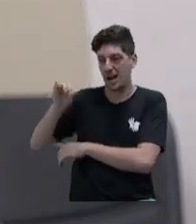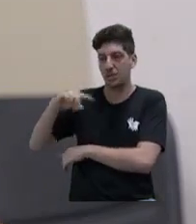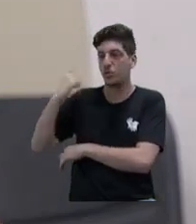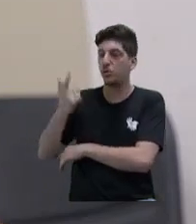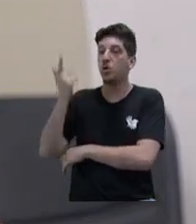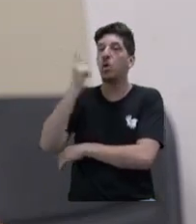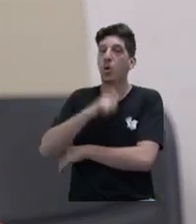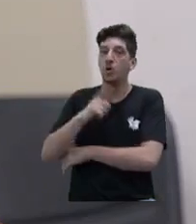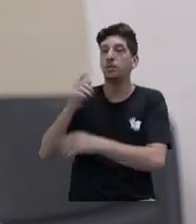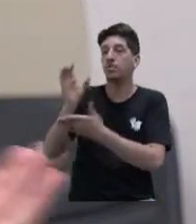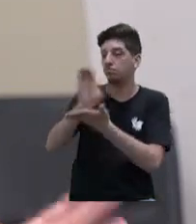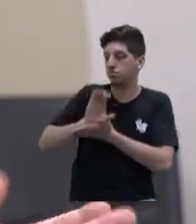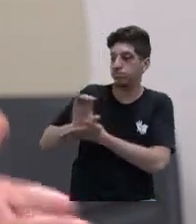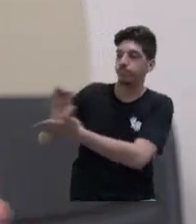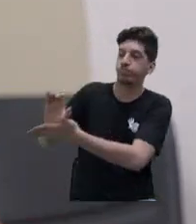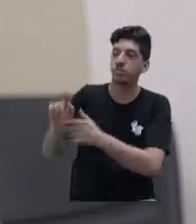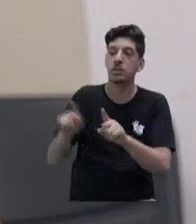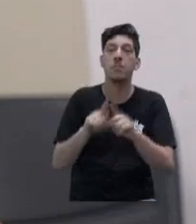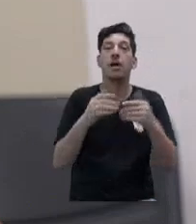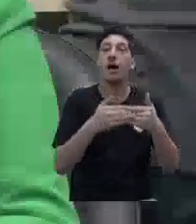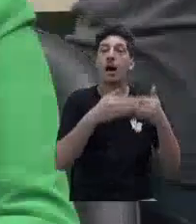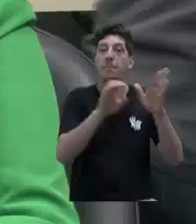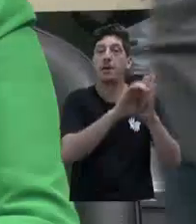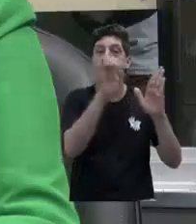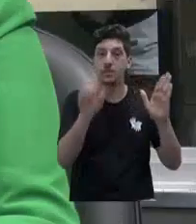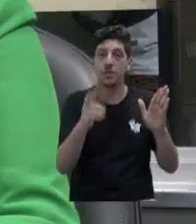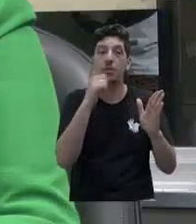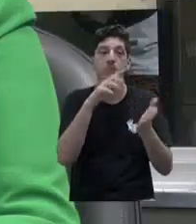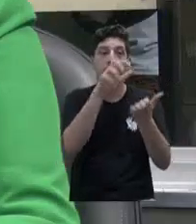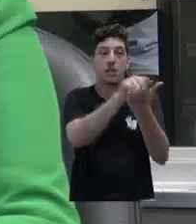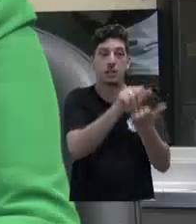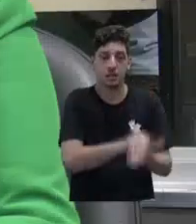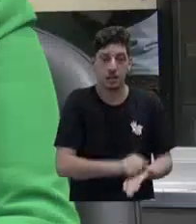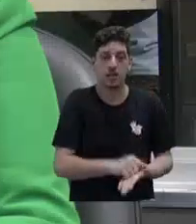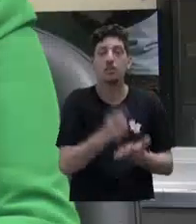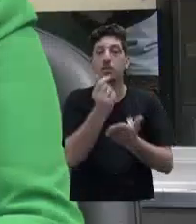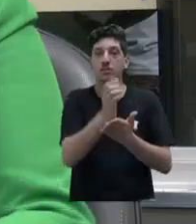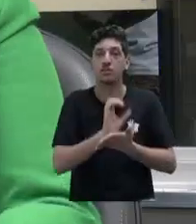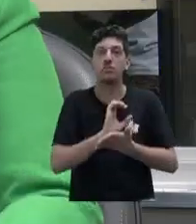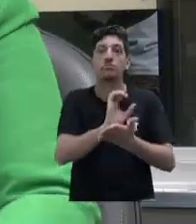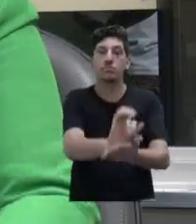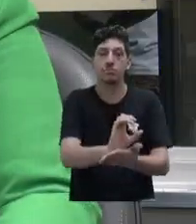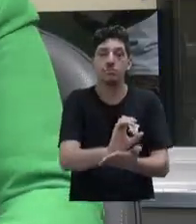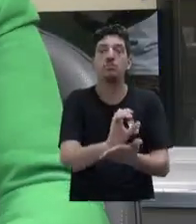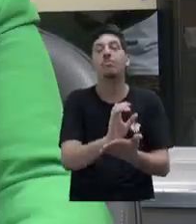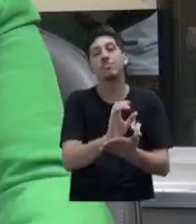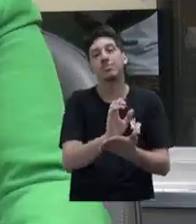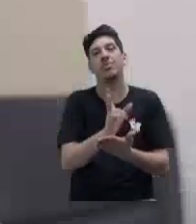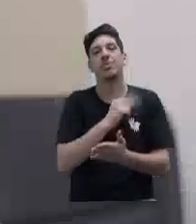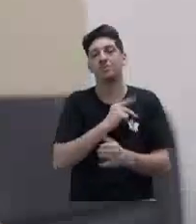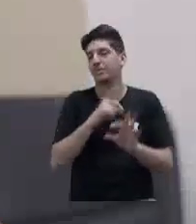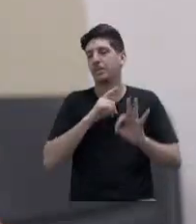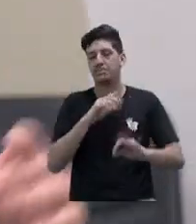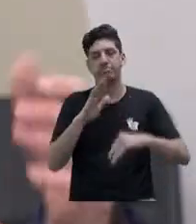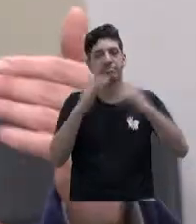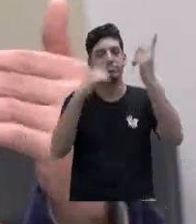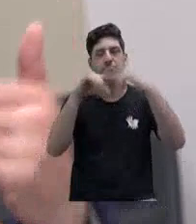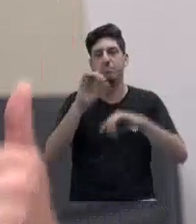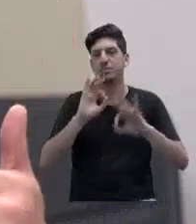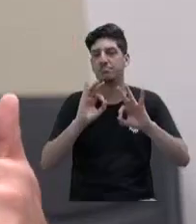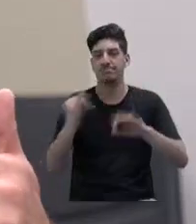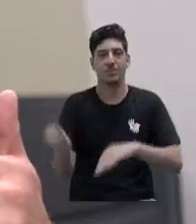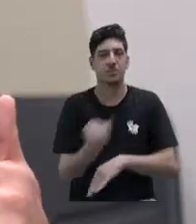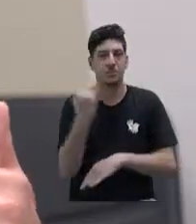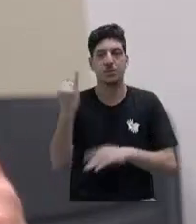consegue repassar recursos, abrir editais para o cadastramento e repassar para os mestres, a gente vai ter um avanço muito grande. E